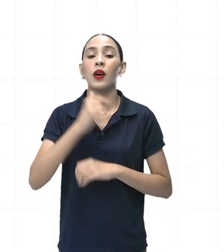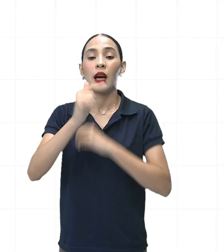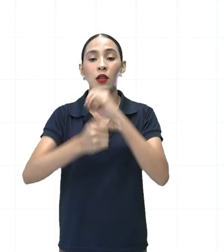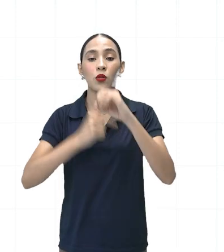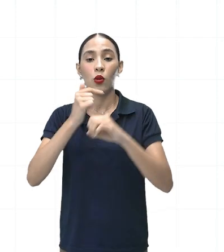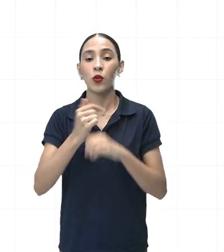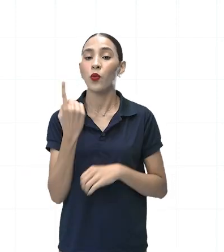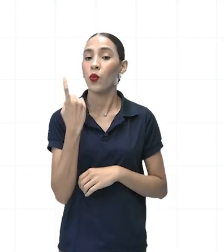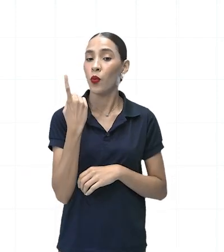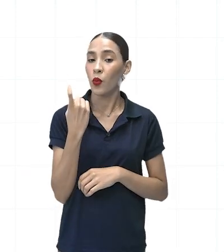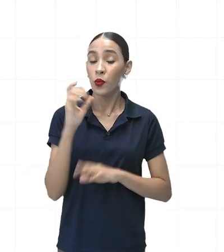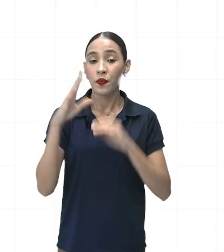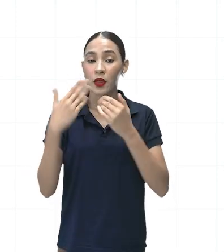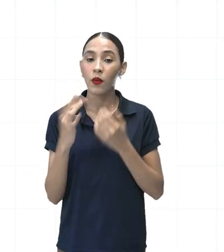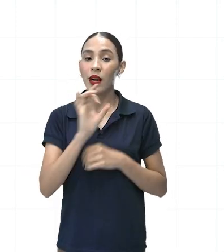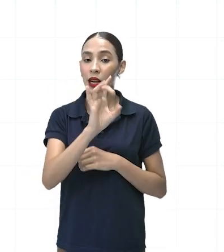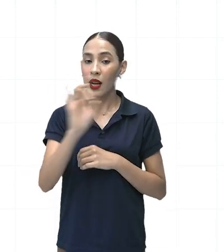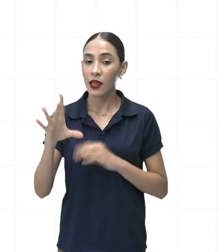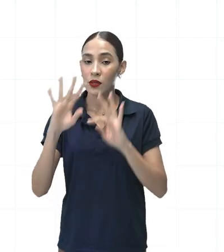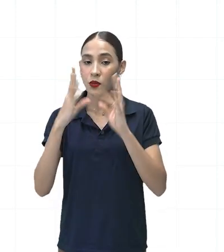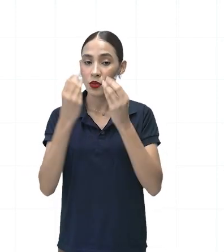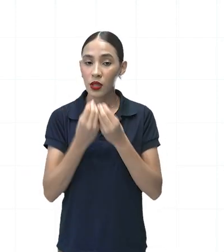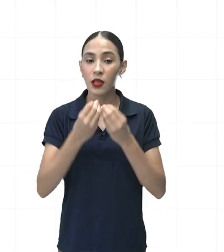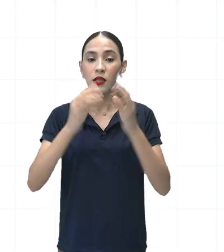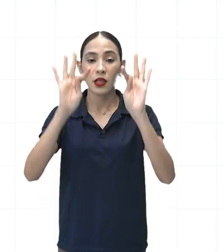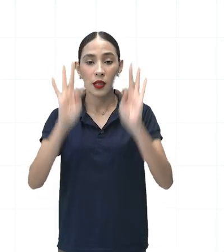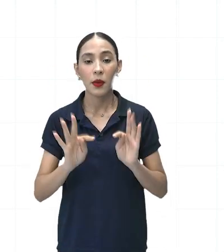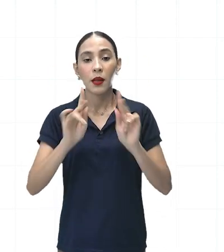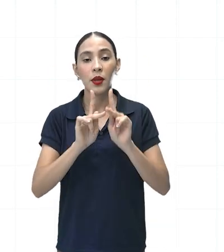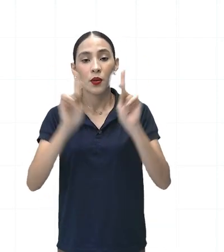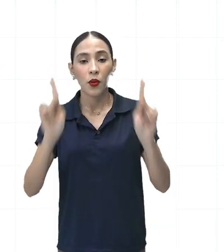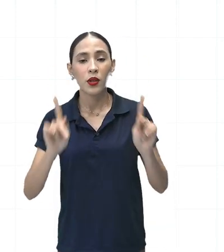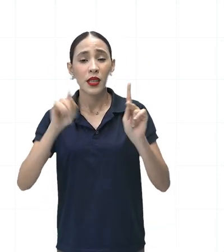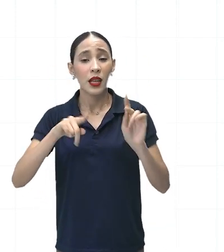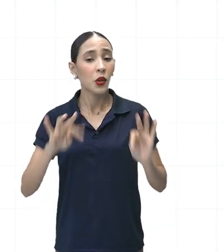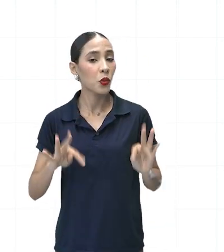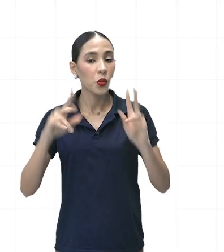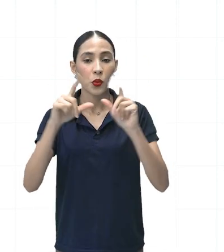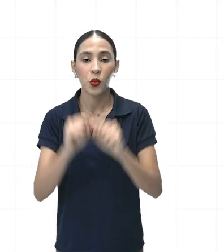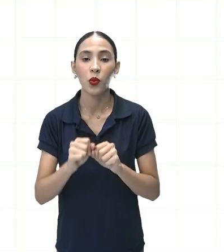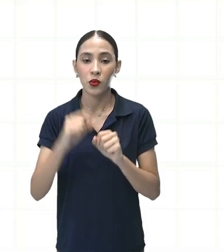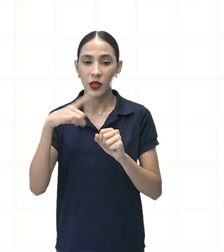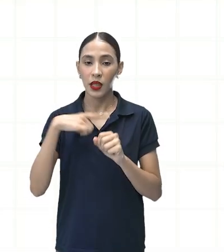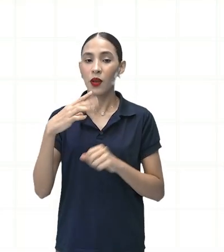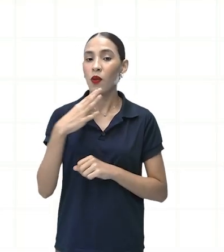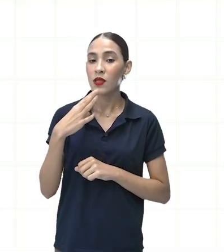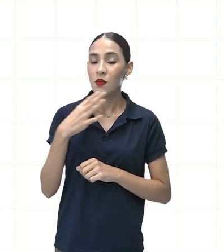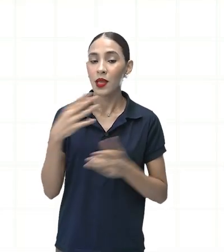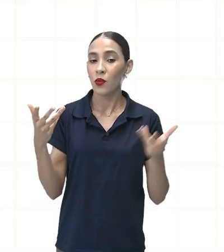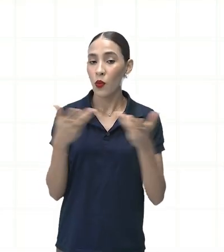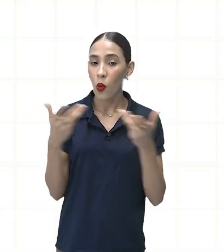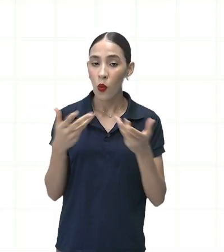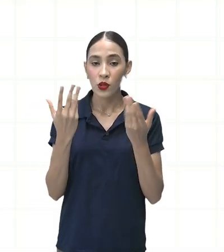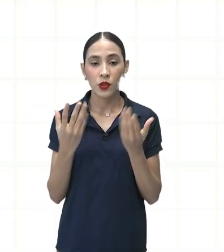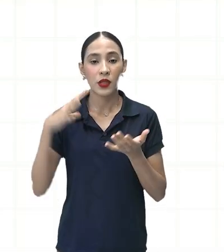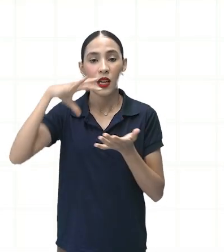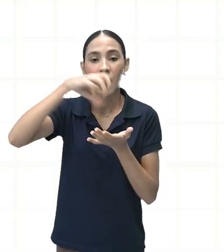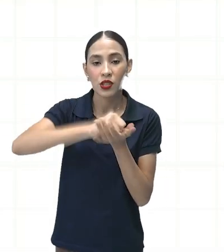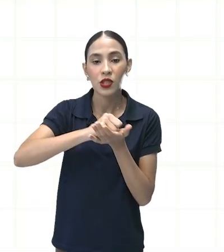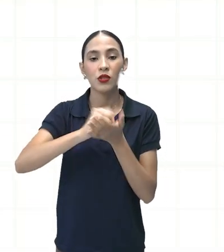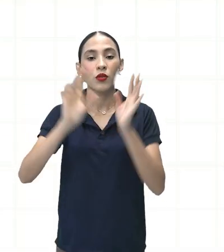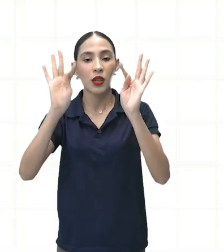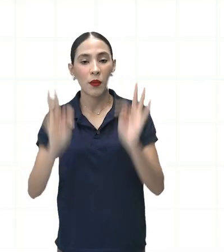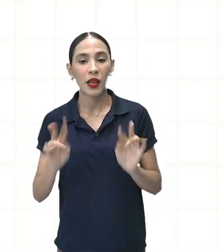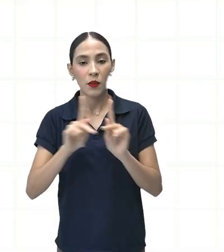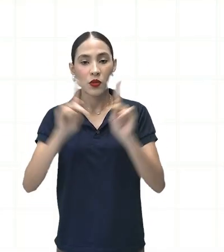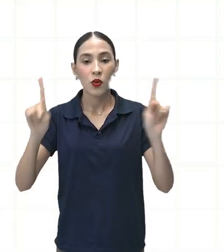atômico único. Então, cada um dos elementos da tabela periódica, que são todos os elementos que se tem conhecimento atualmente, eles apresentam